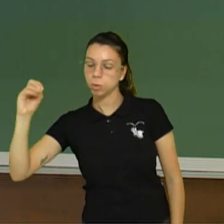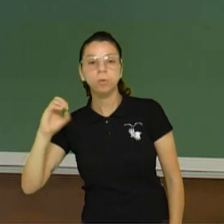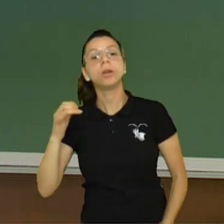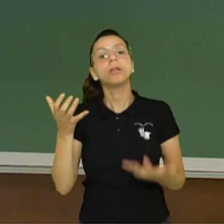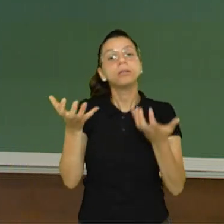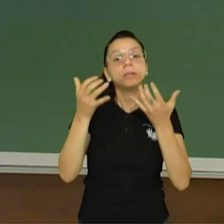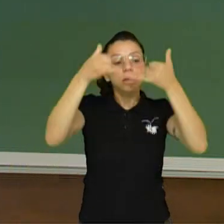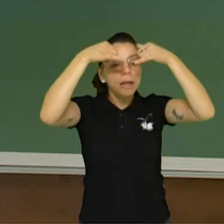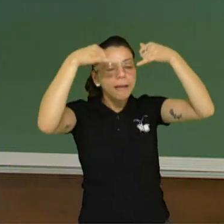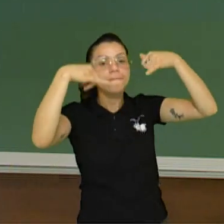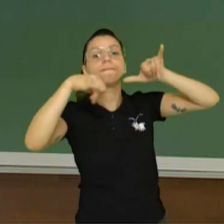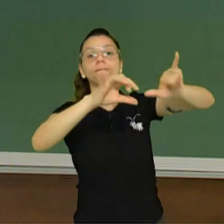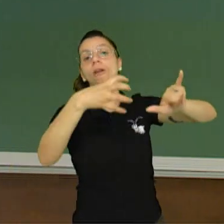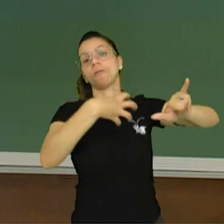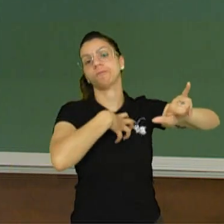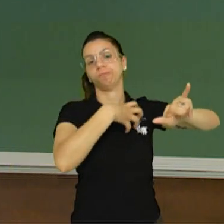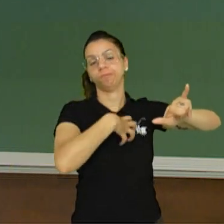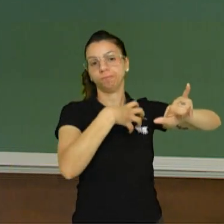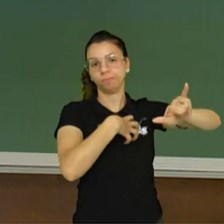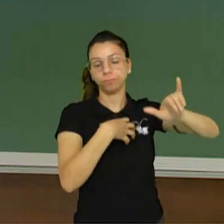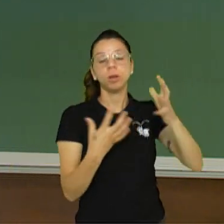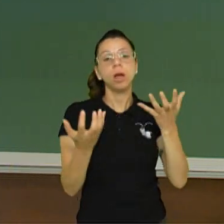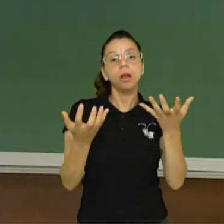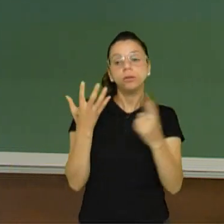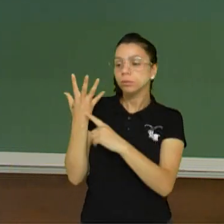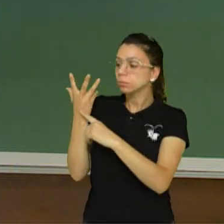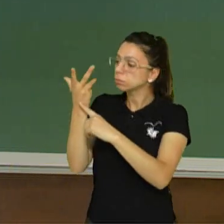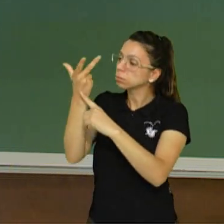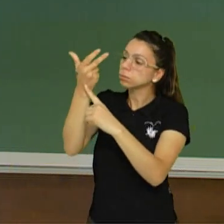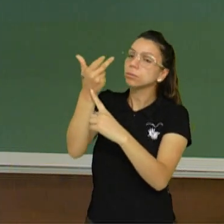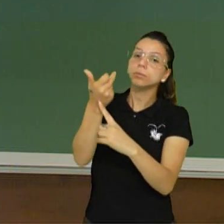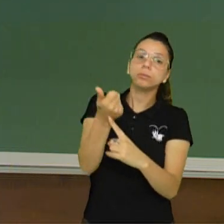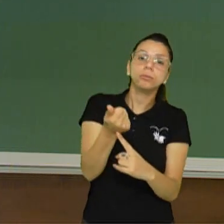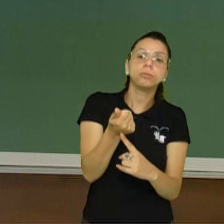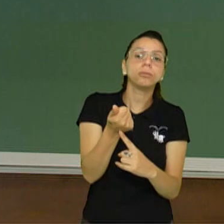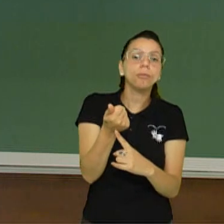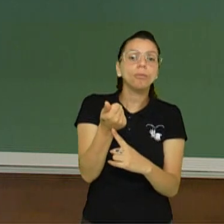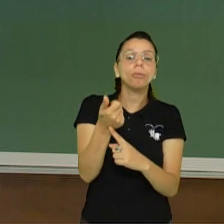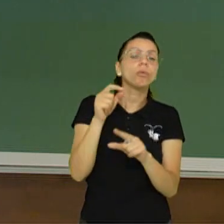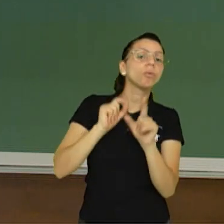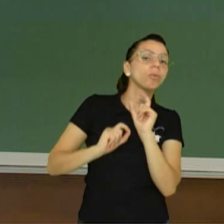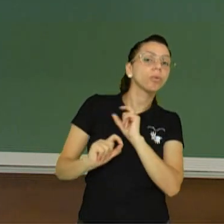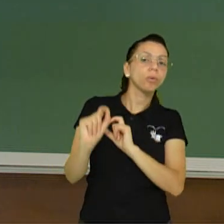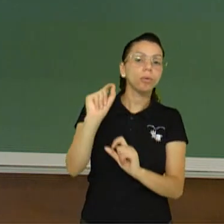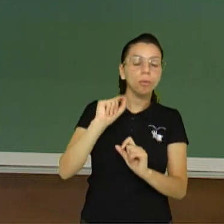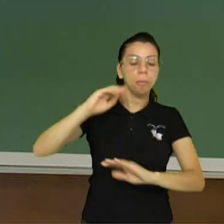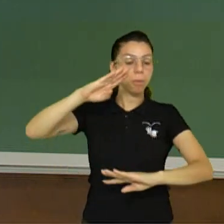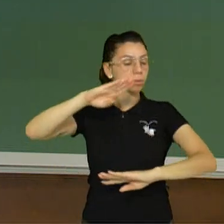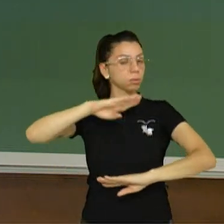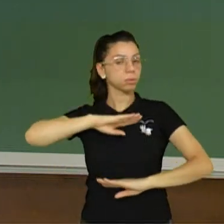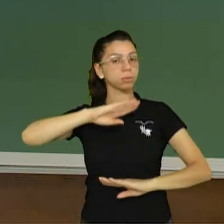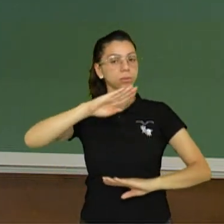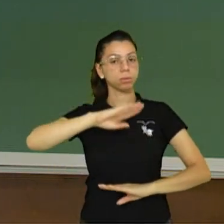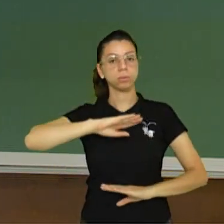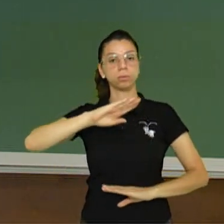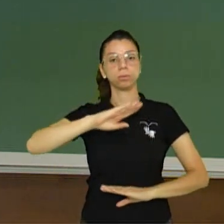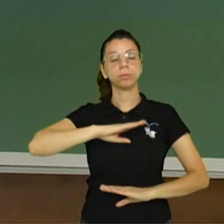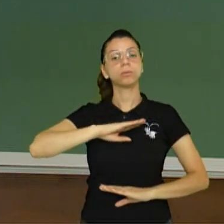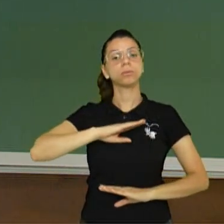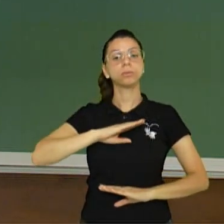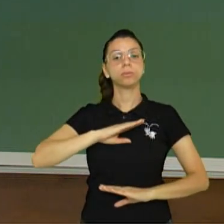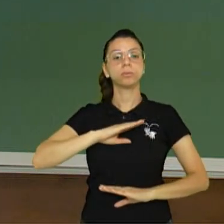sentimentos. Eles queriam fazer uma arte que te colocasse numa situação, assim, te